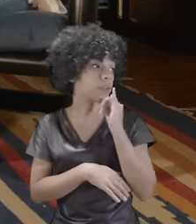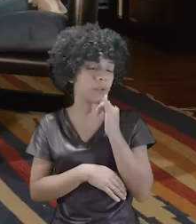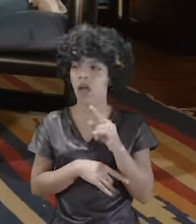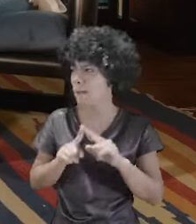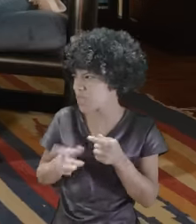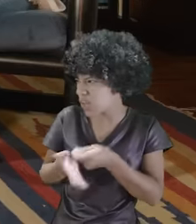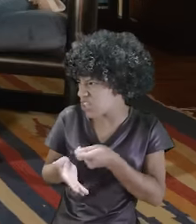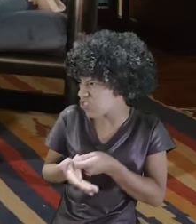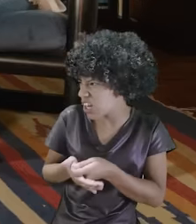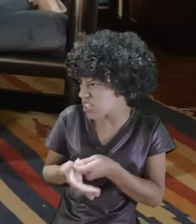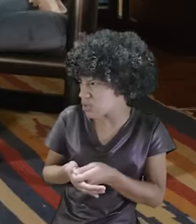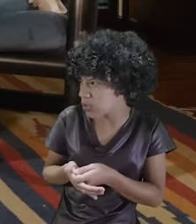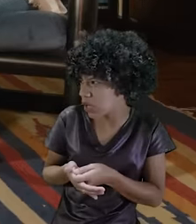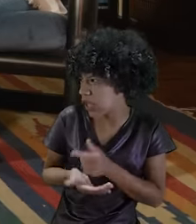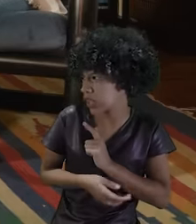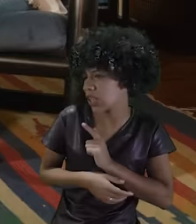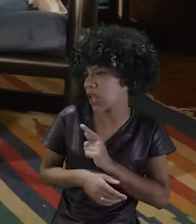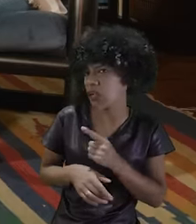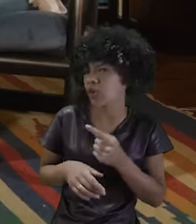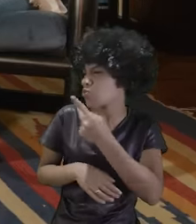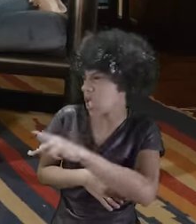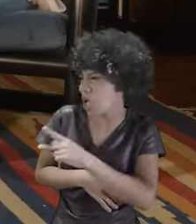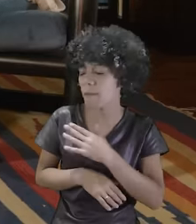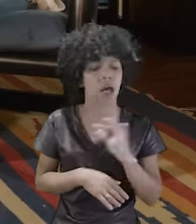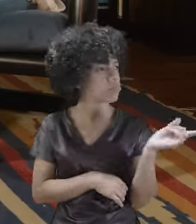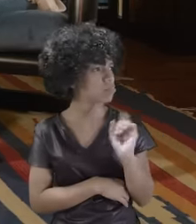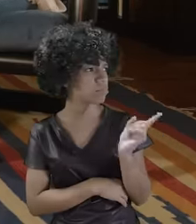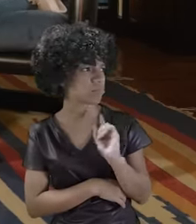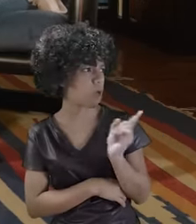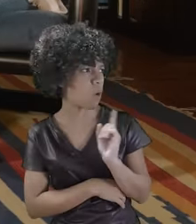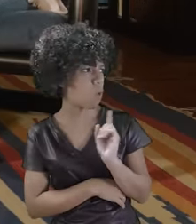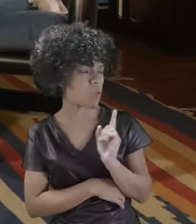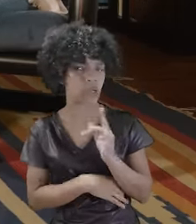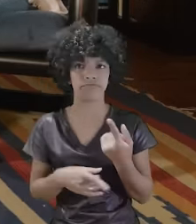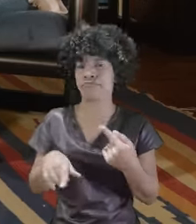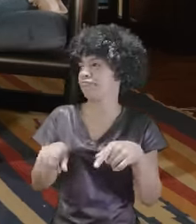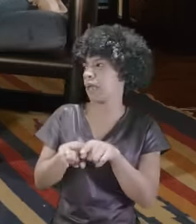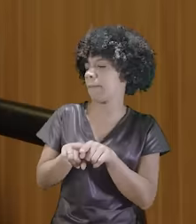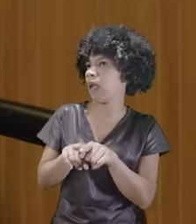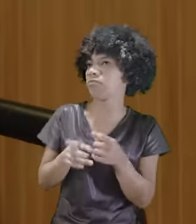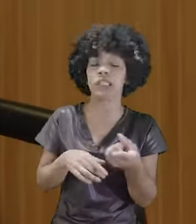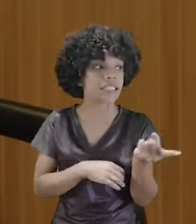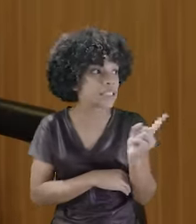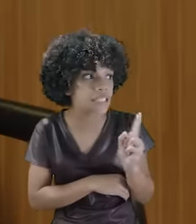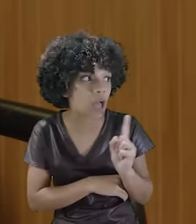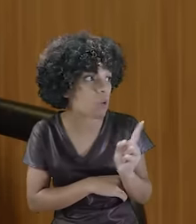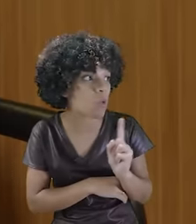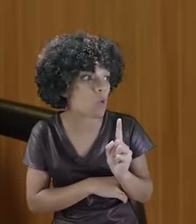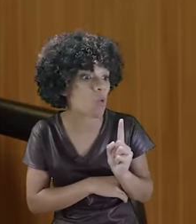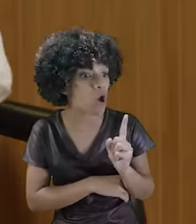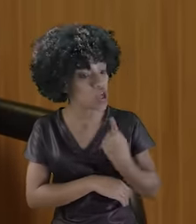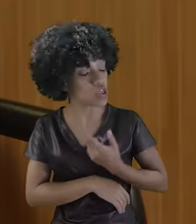filho mais velho que não esqueci radicalismo que a gente tem eu tenho meus irmãos amigo a gente acaba também não